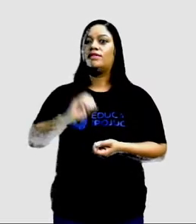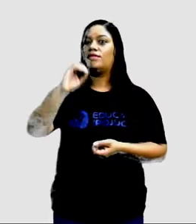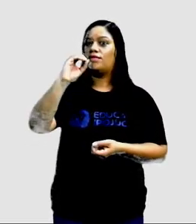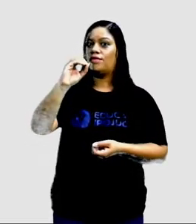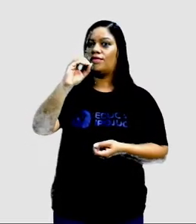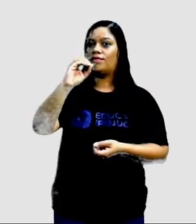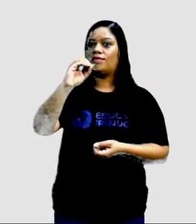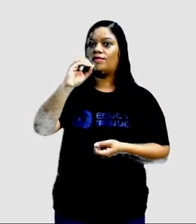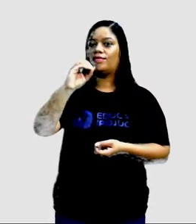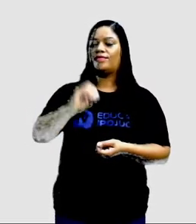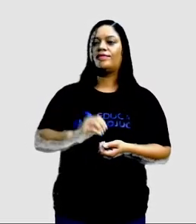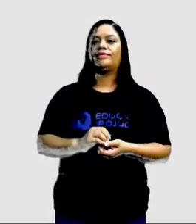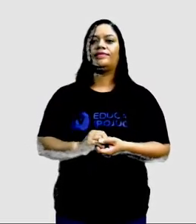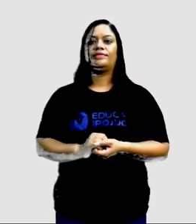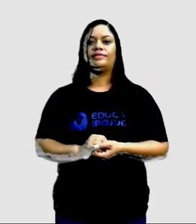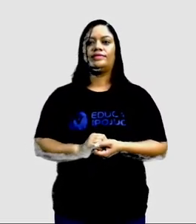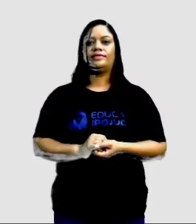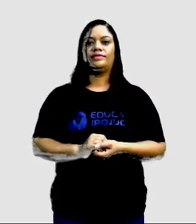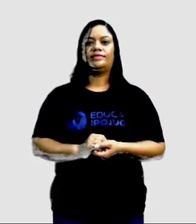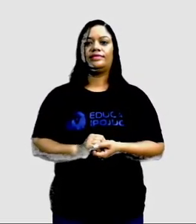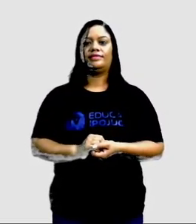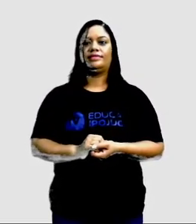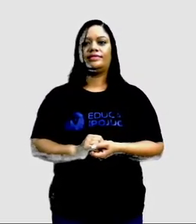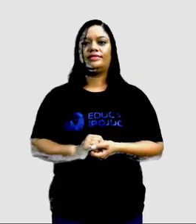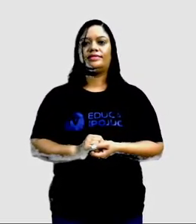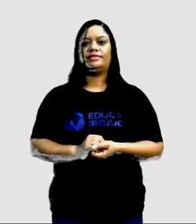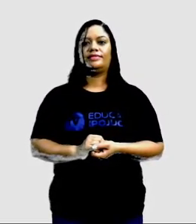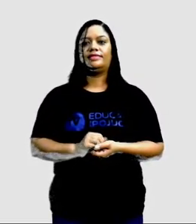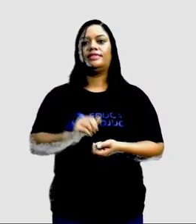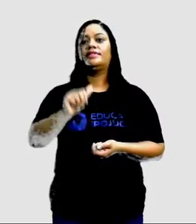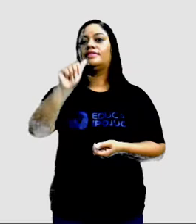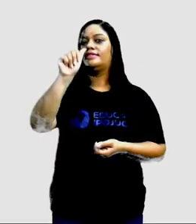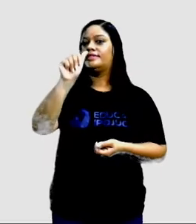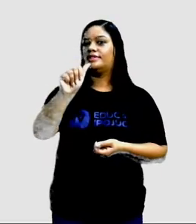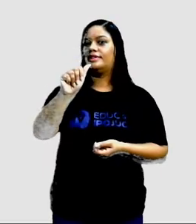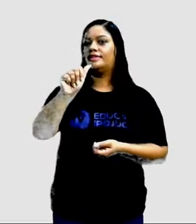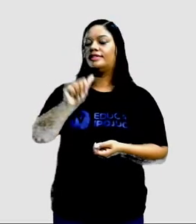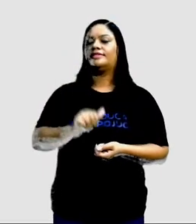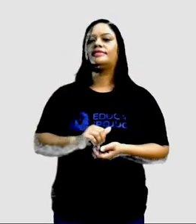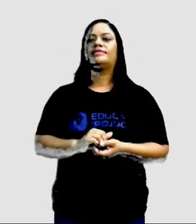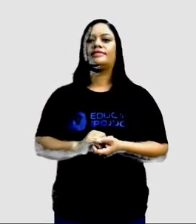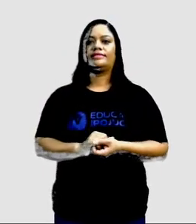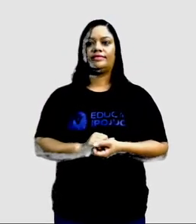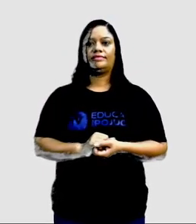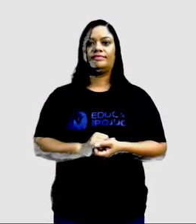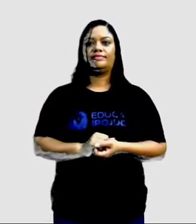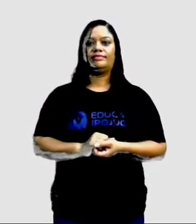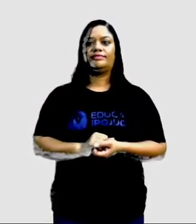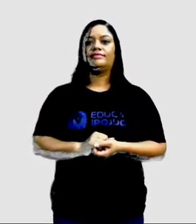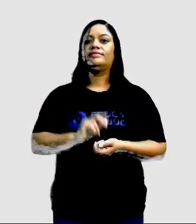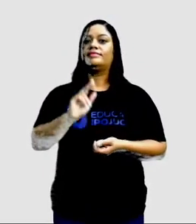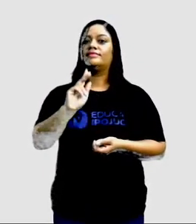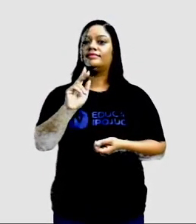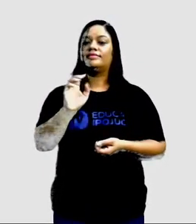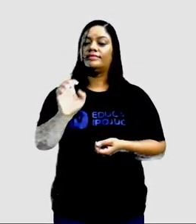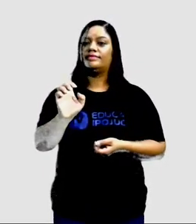Hora, O. E habilidade, A. E